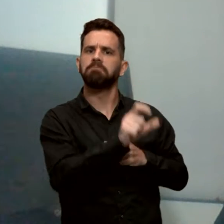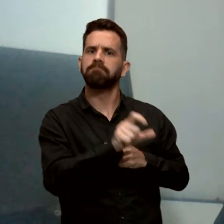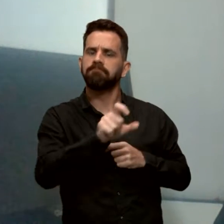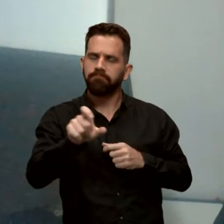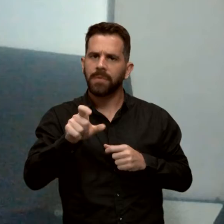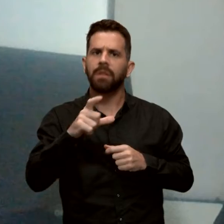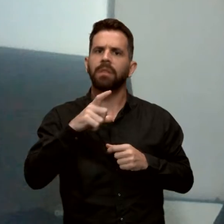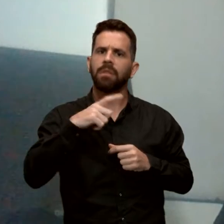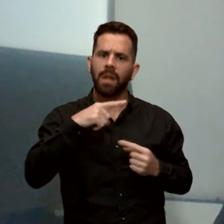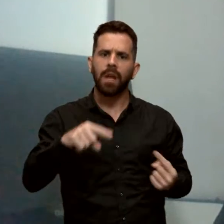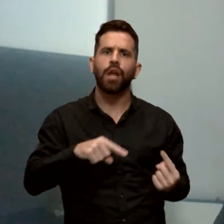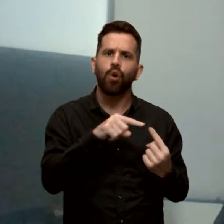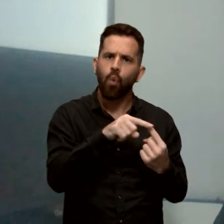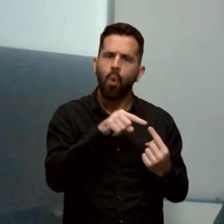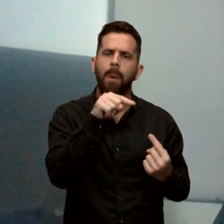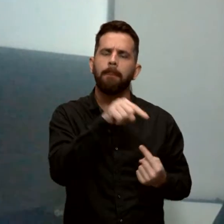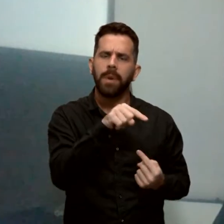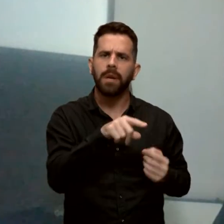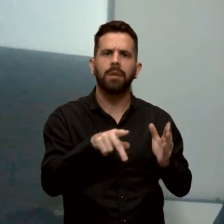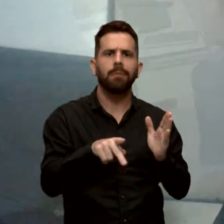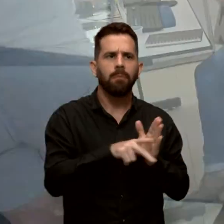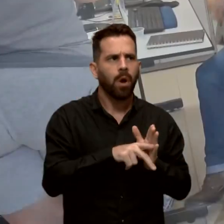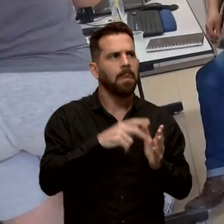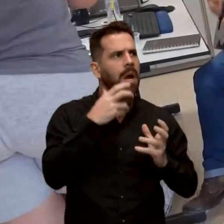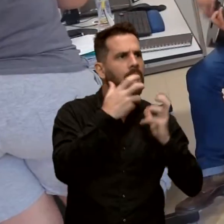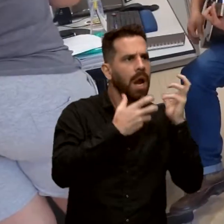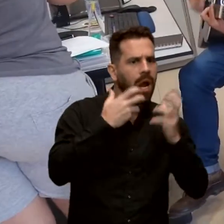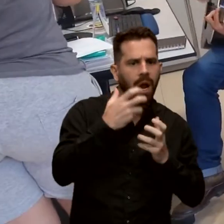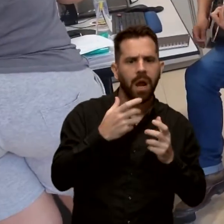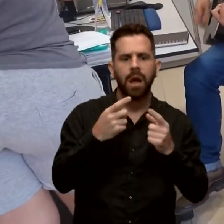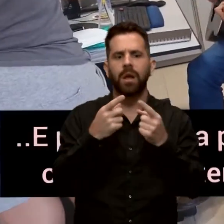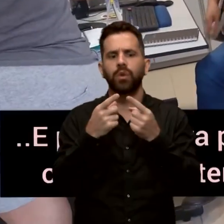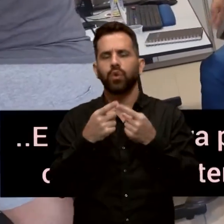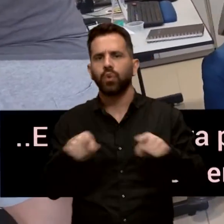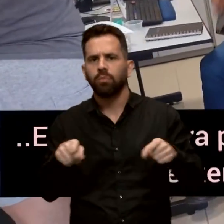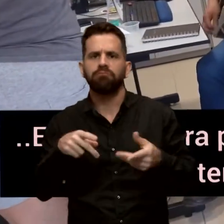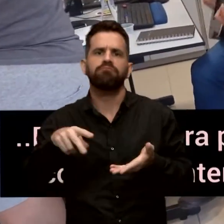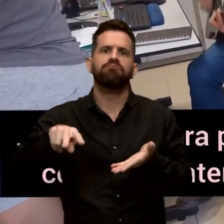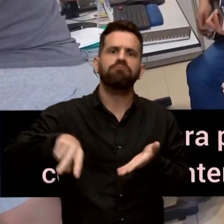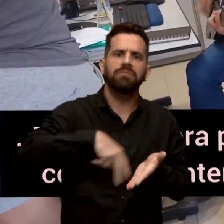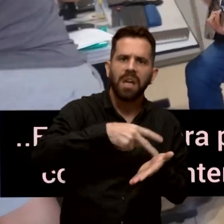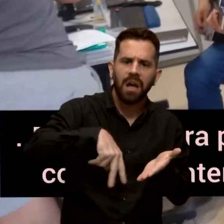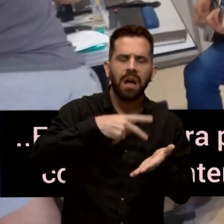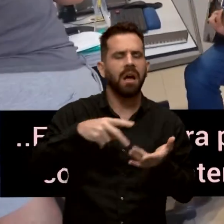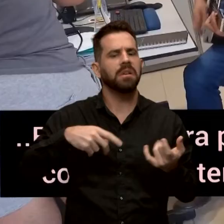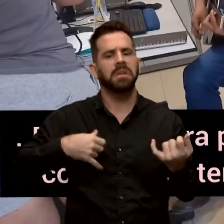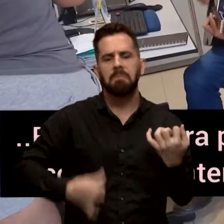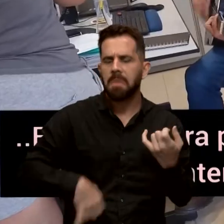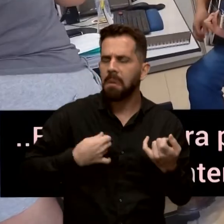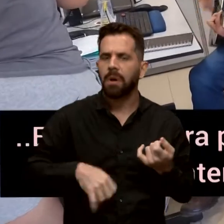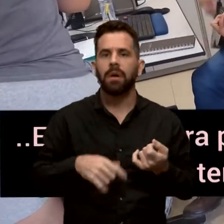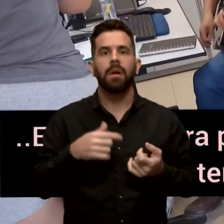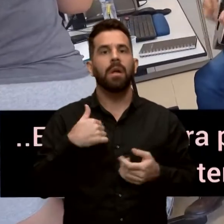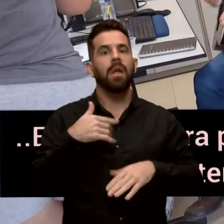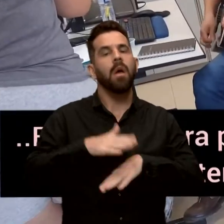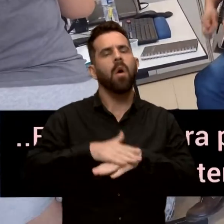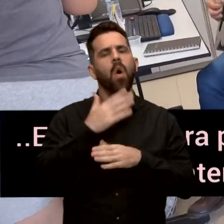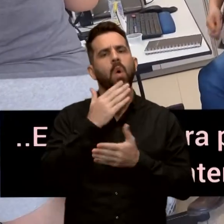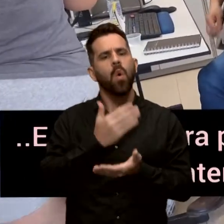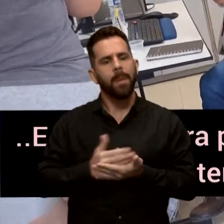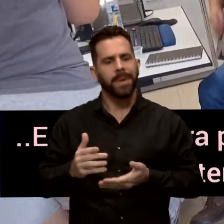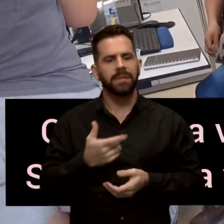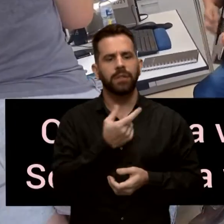para a dança, para tocar algum instrumento. Então, nós começamos, nesse caso, eu comecei em